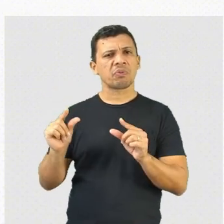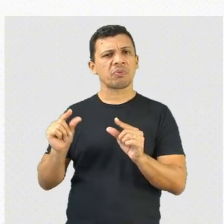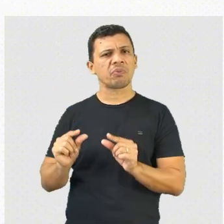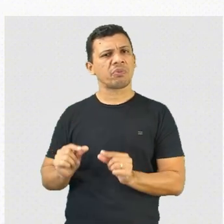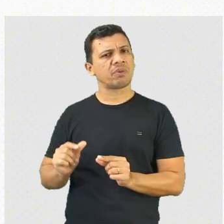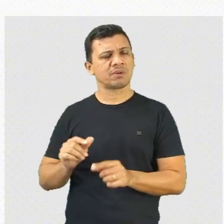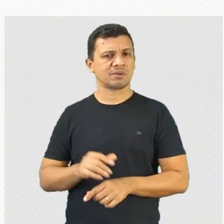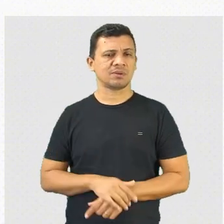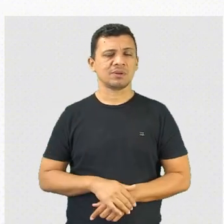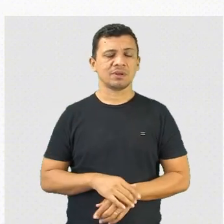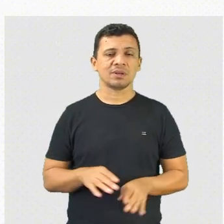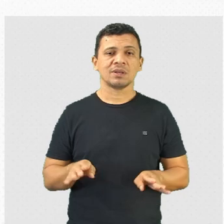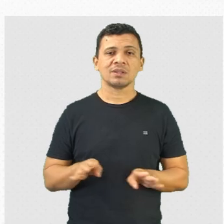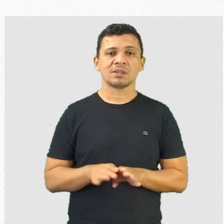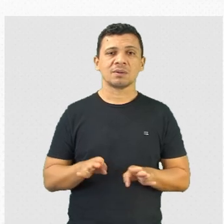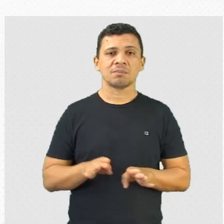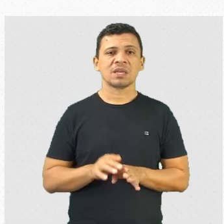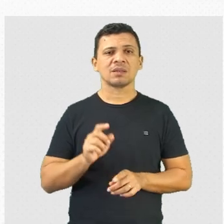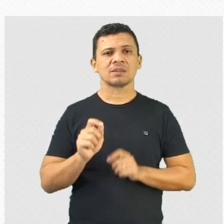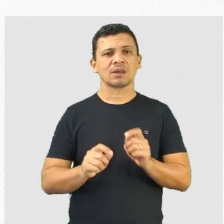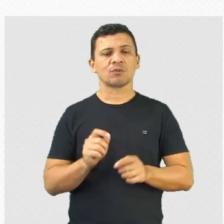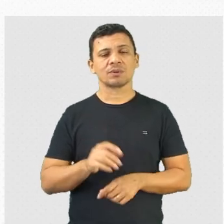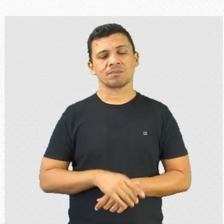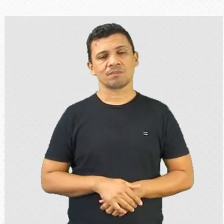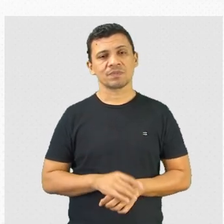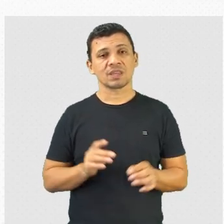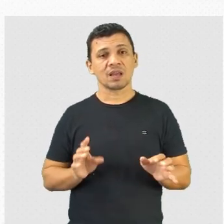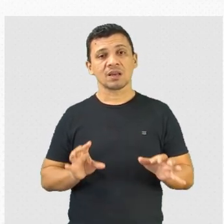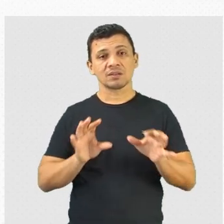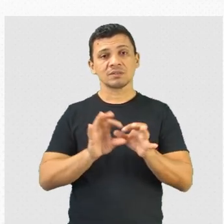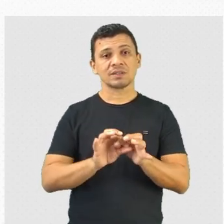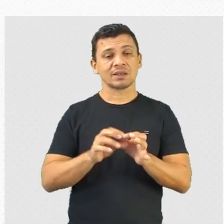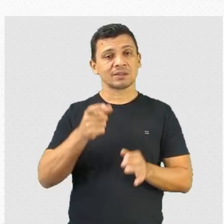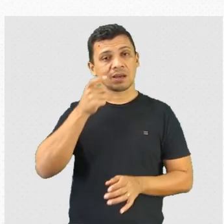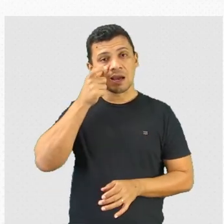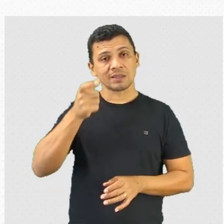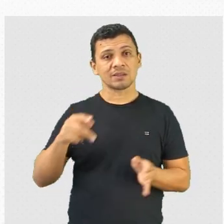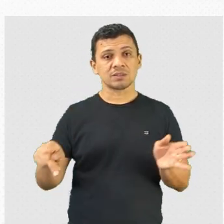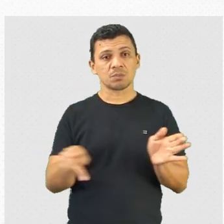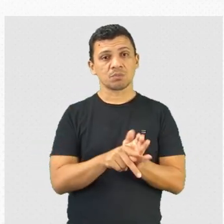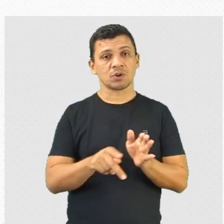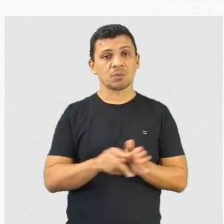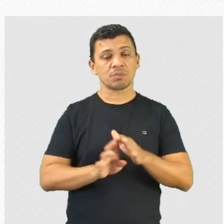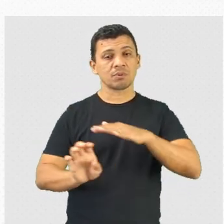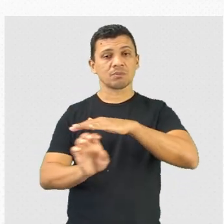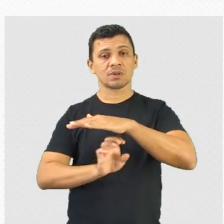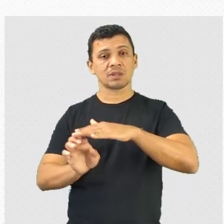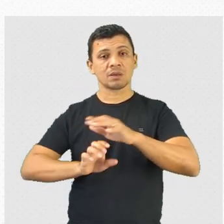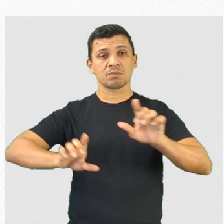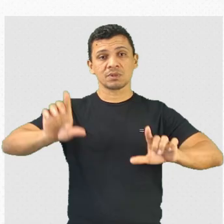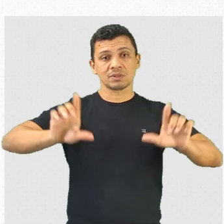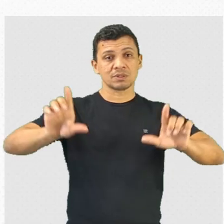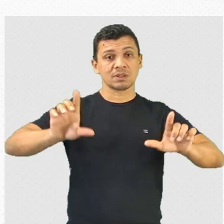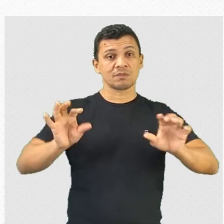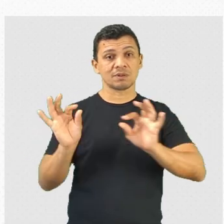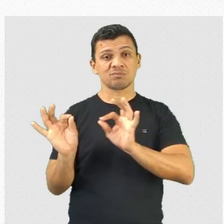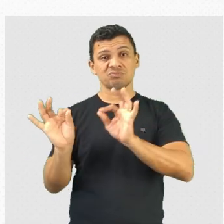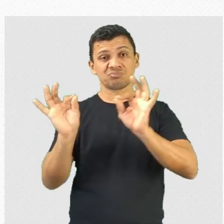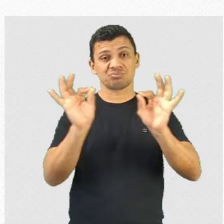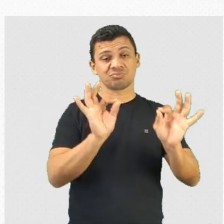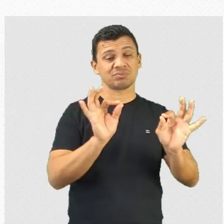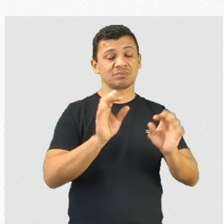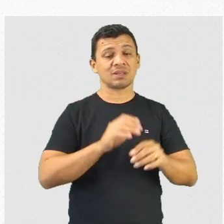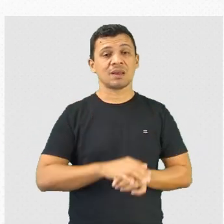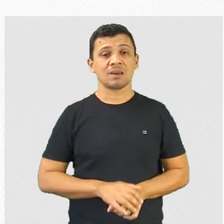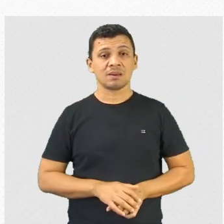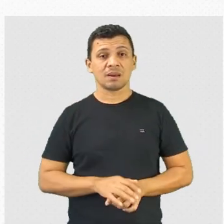e estava muito ali ligado aos interesses da emissora do qual a gente assistia, certo?